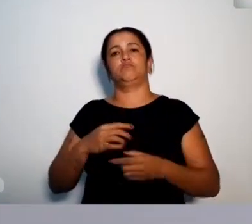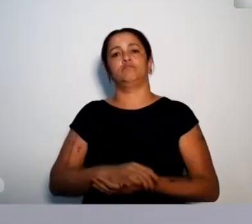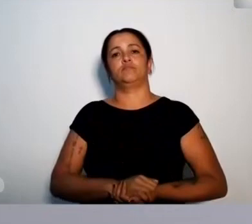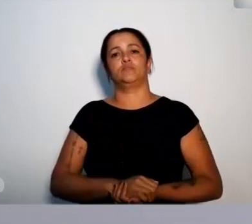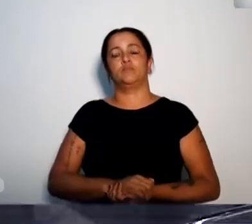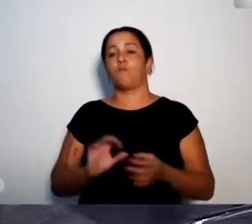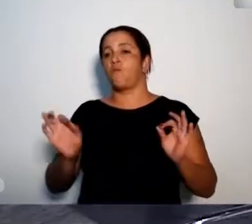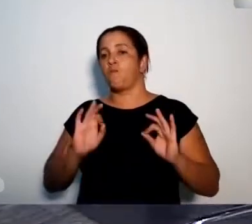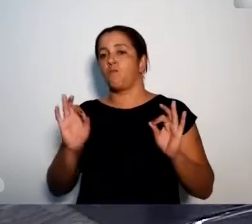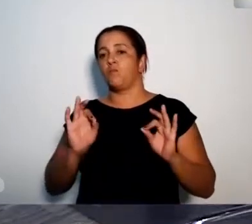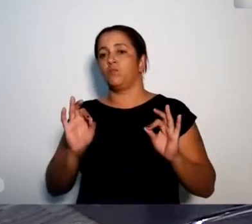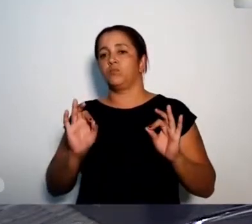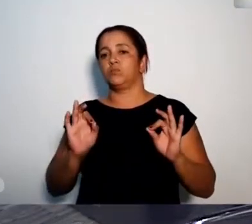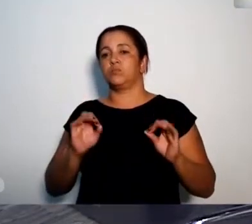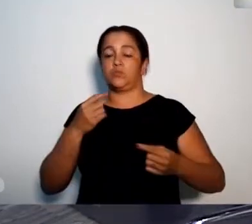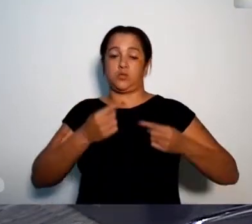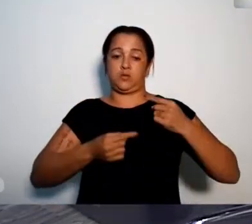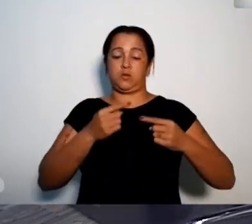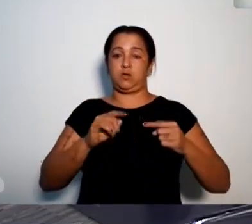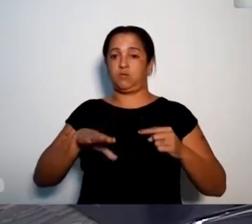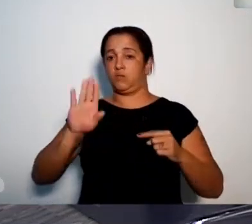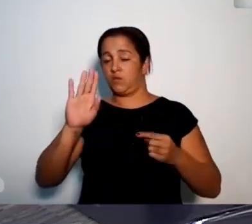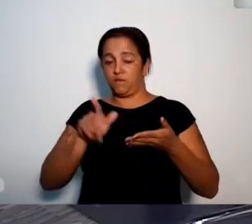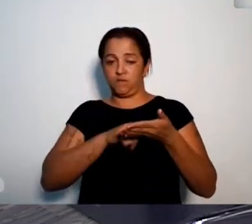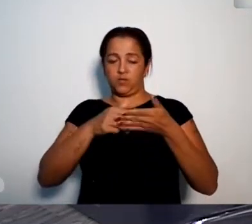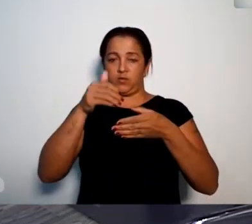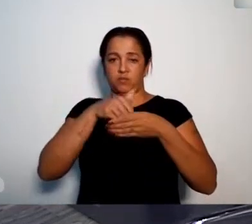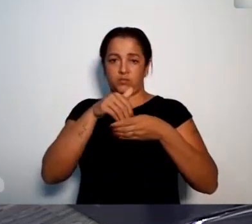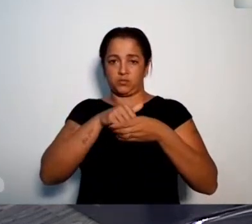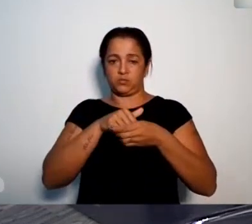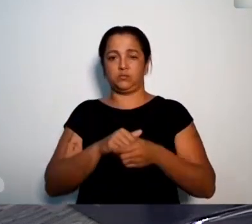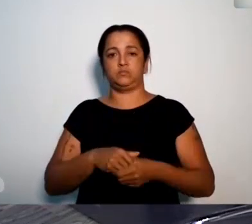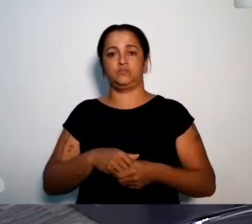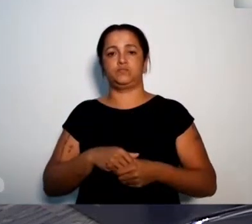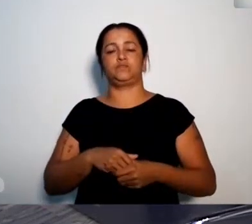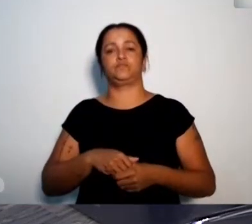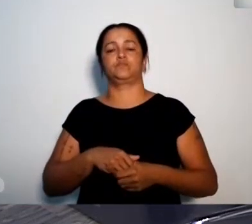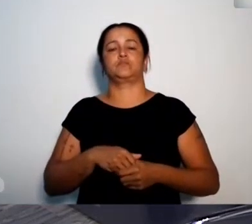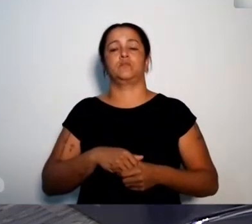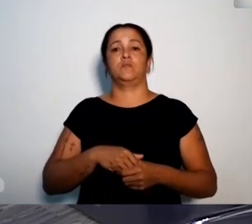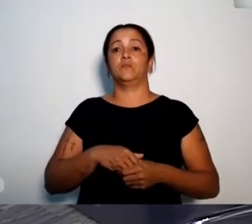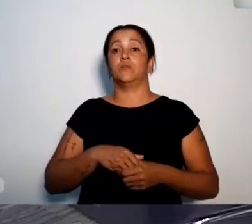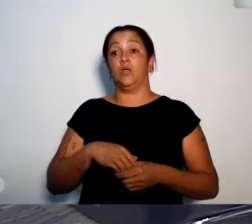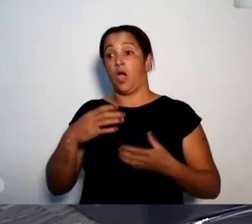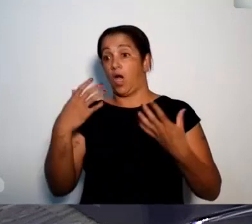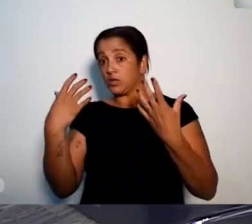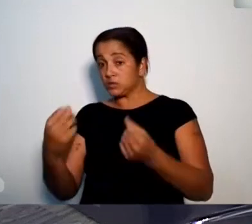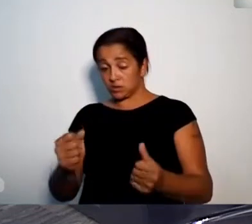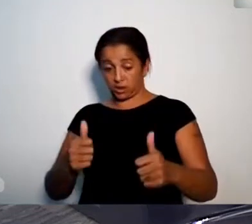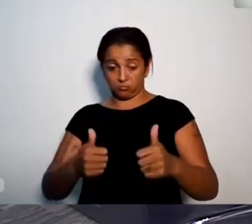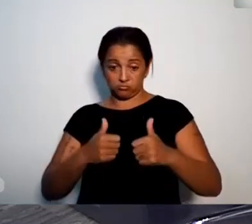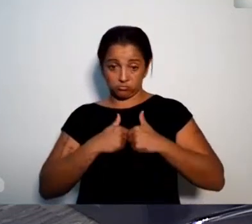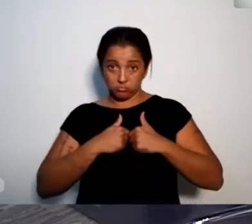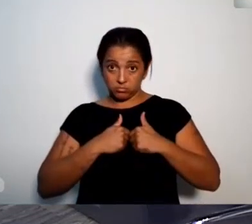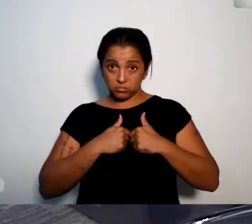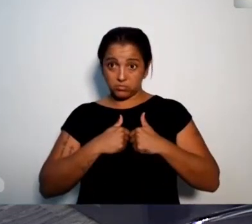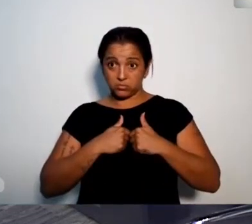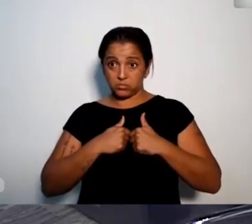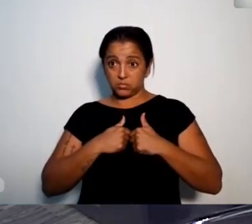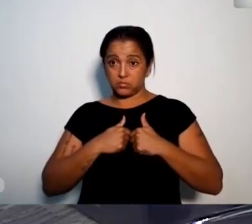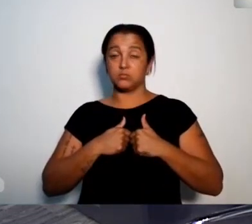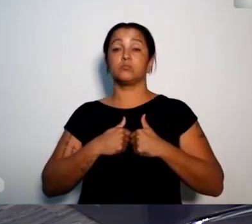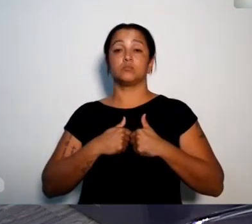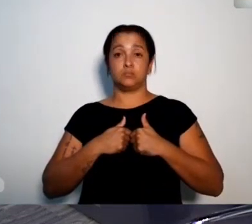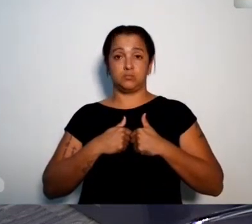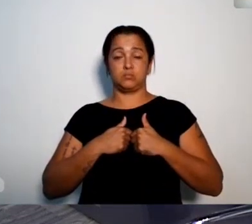senhores vereadores querendo fazer uso da palavra colocar em votação. Está em votação a matéria. Senhores vereadores que forem favoráveis com a mesma permanência como